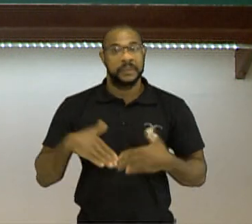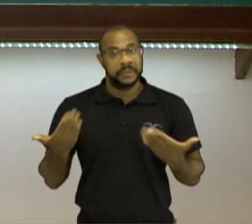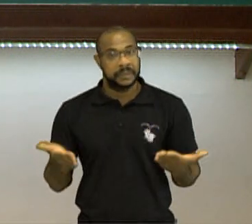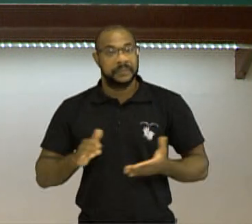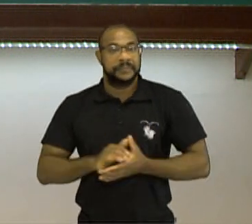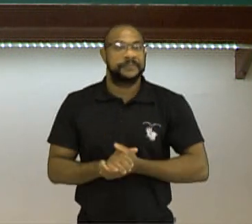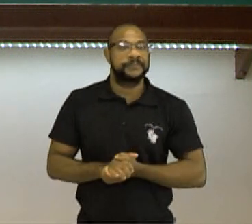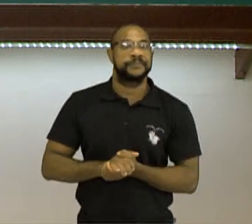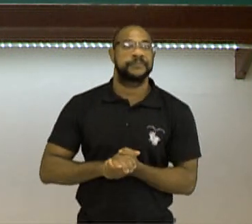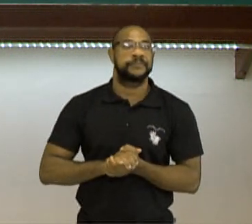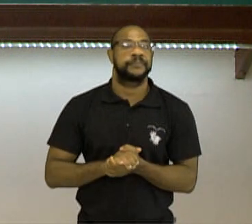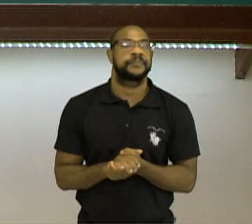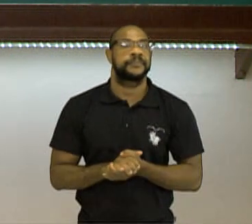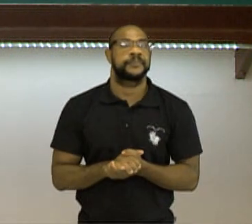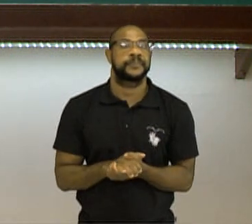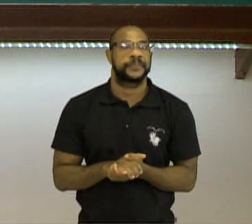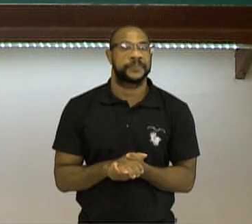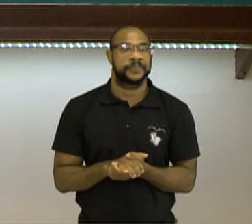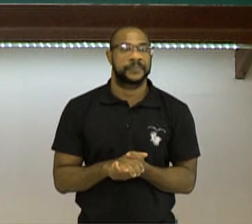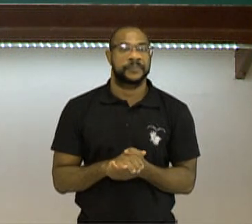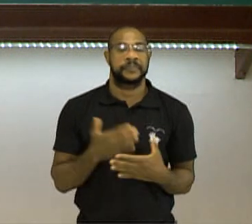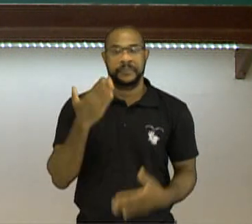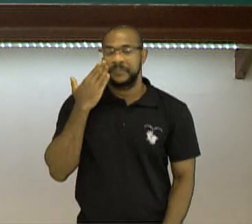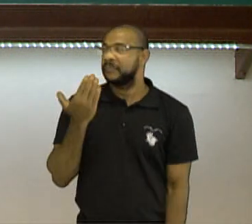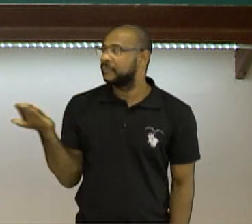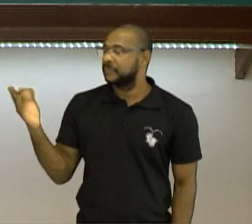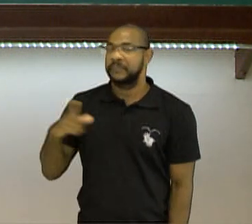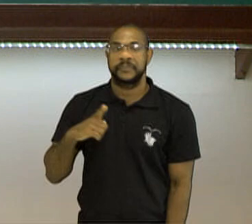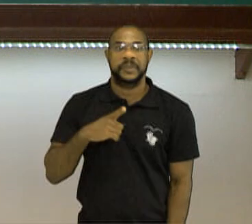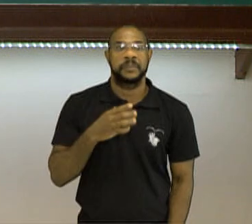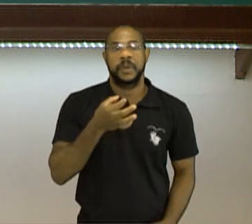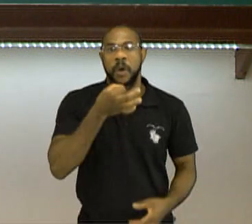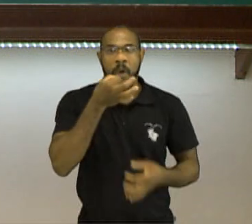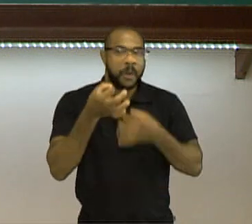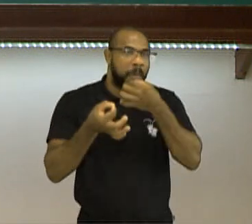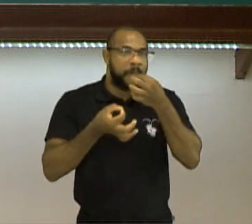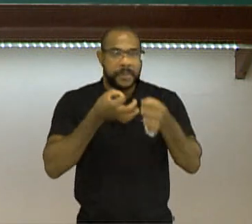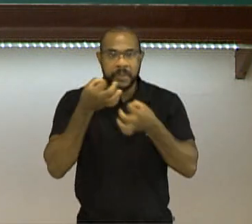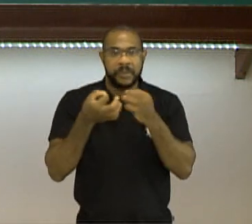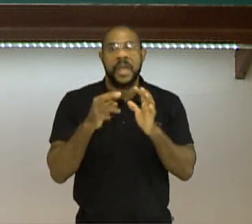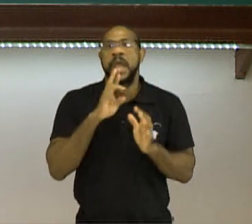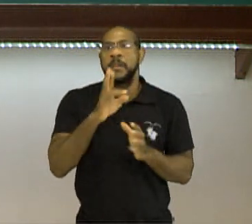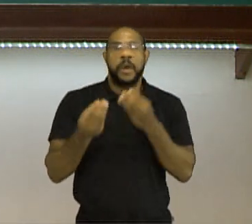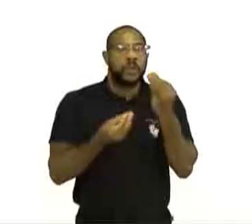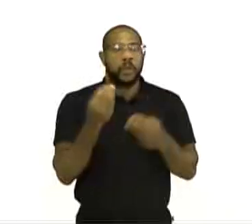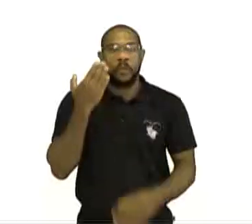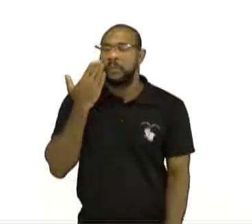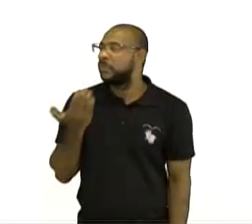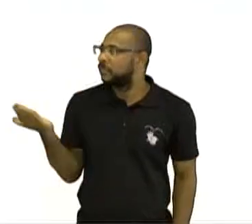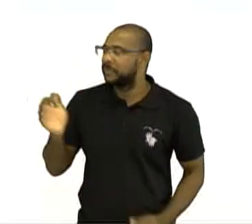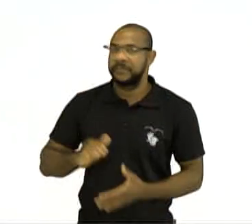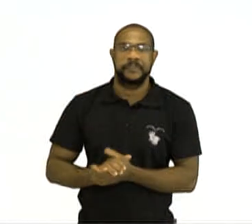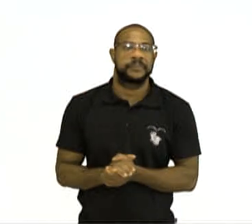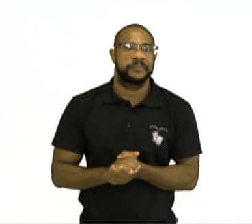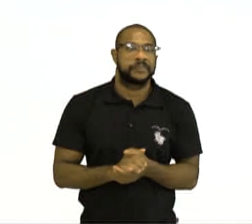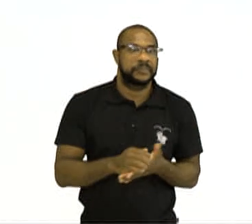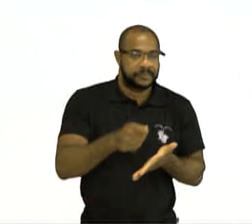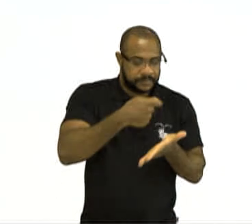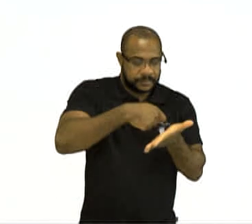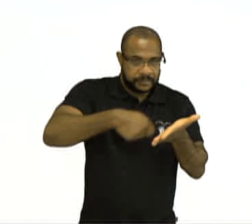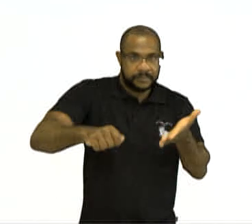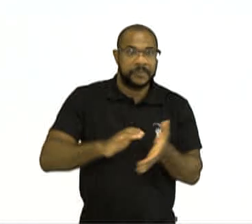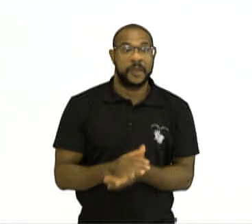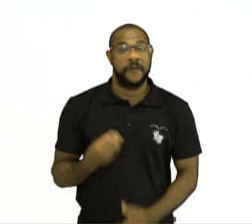tese defendida. Aqui a gente tem uma sugestão de resposta. Vamos a ela. Sugestão de escrita. Viver